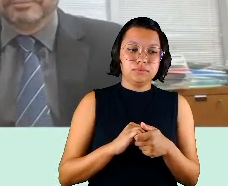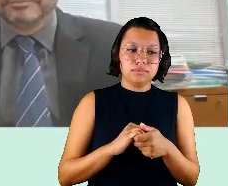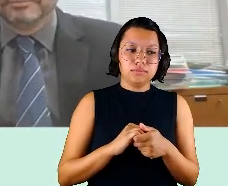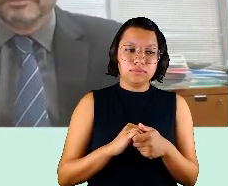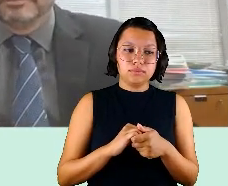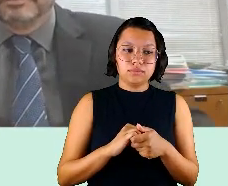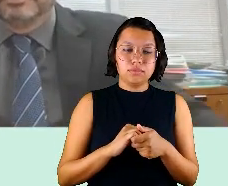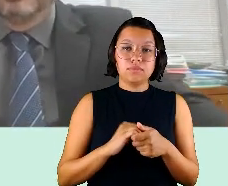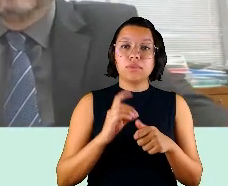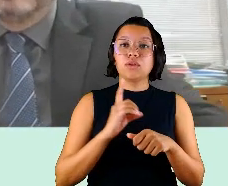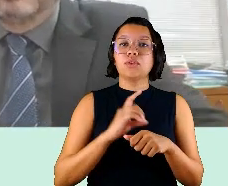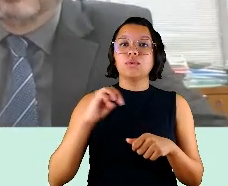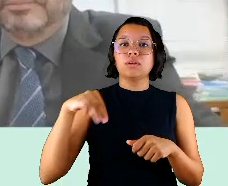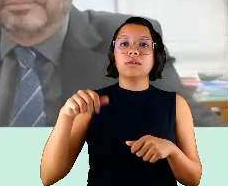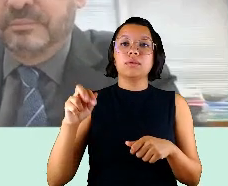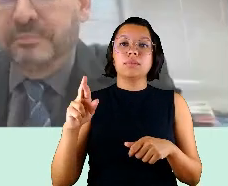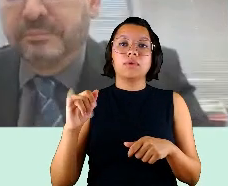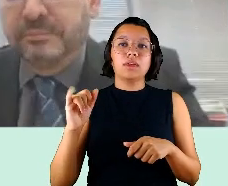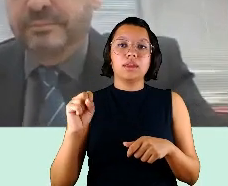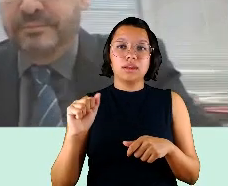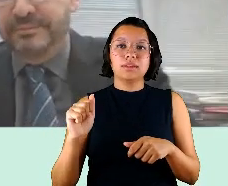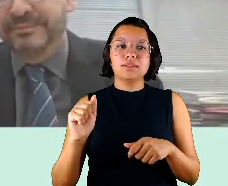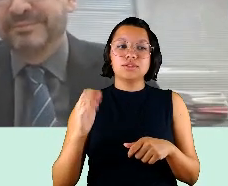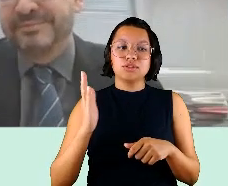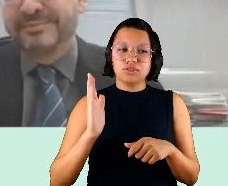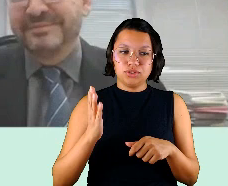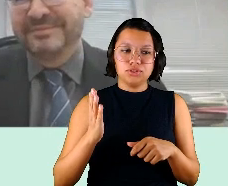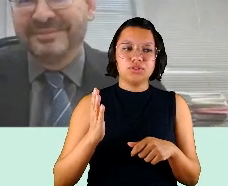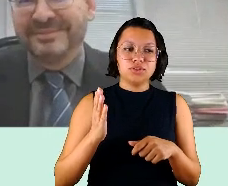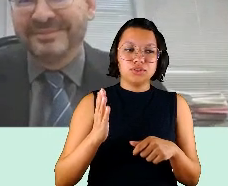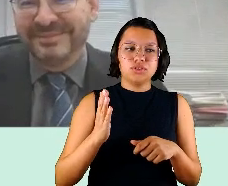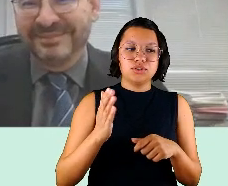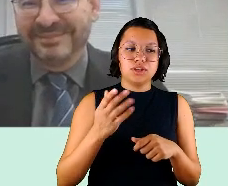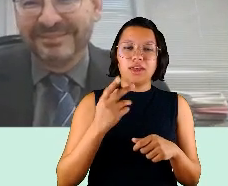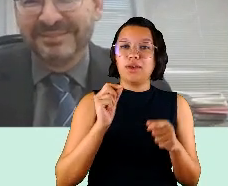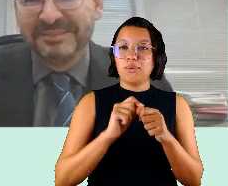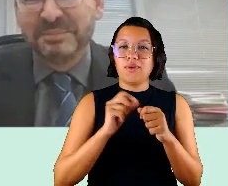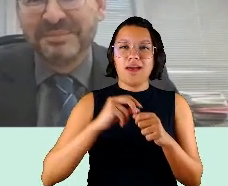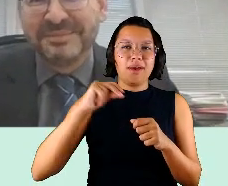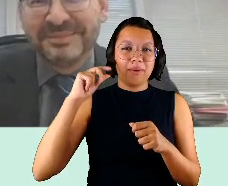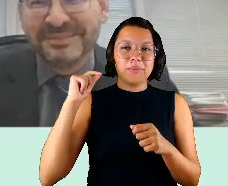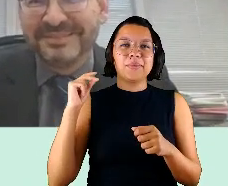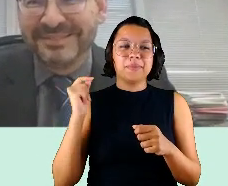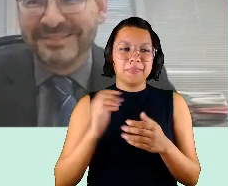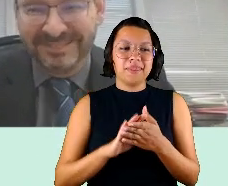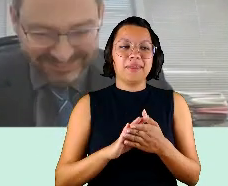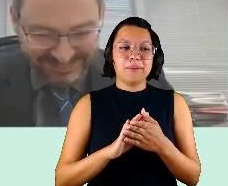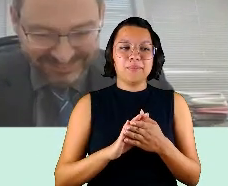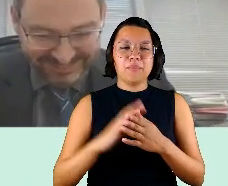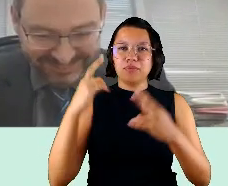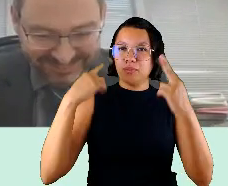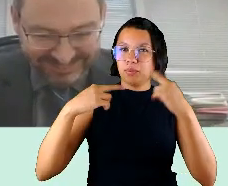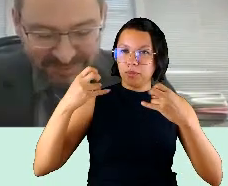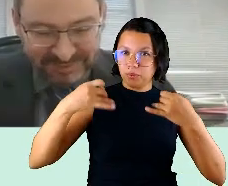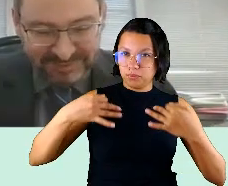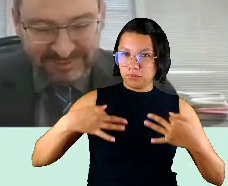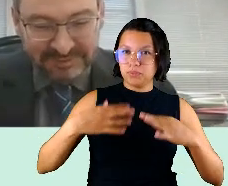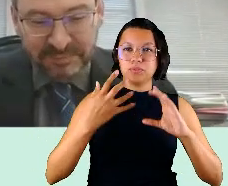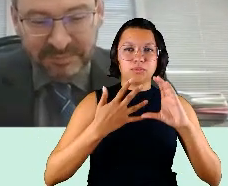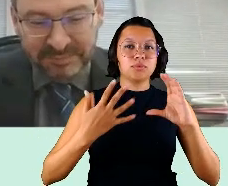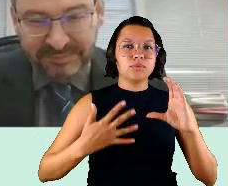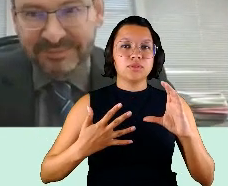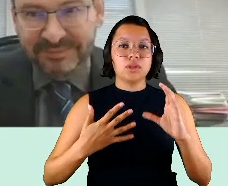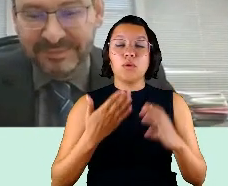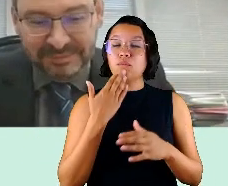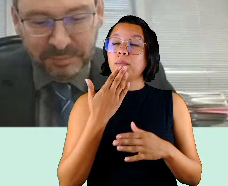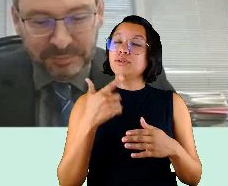A doutora Marisa já debutou na audiodescrição e eu vou pedir que mais uma vez ela a faça ao